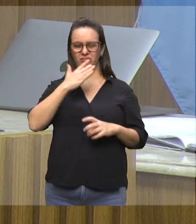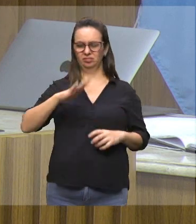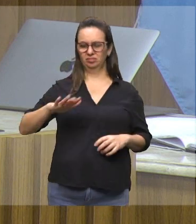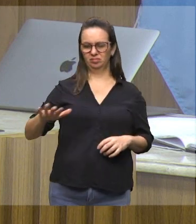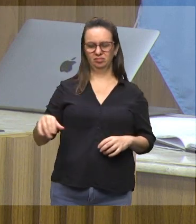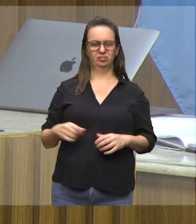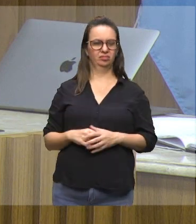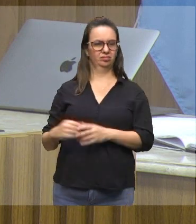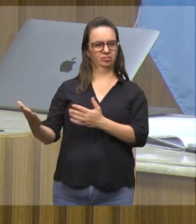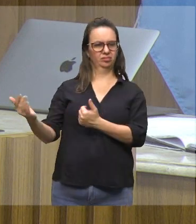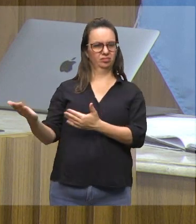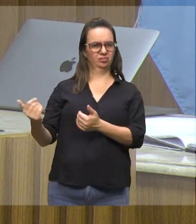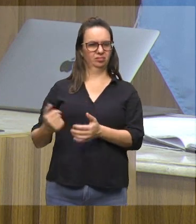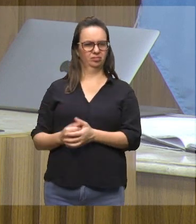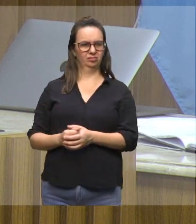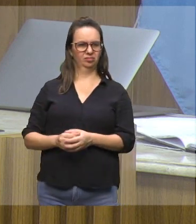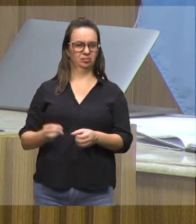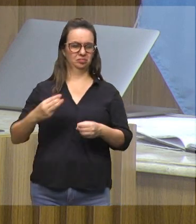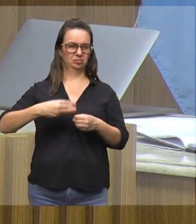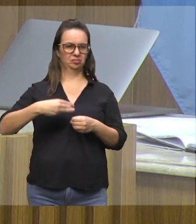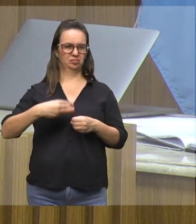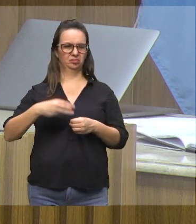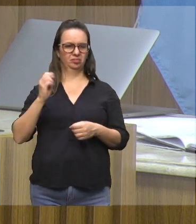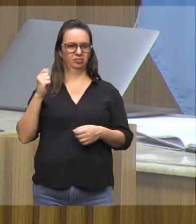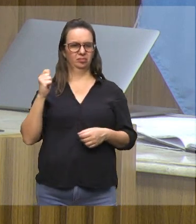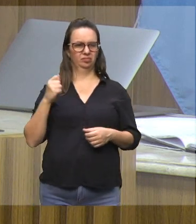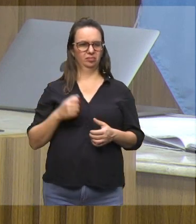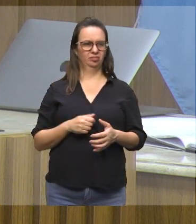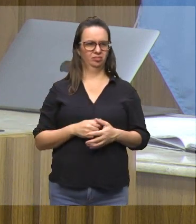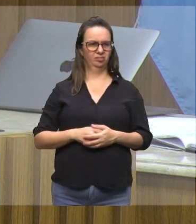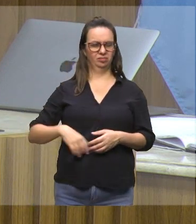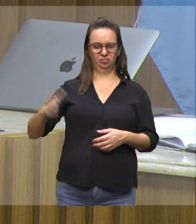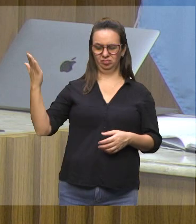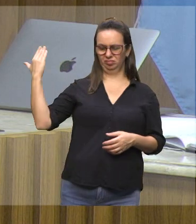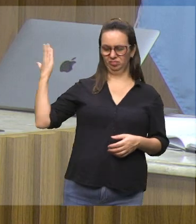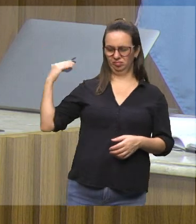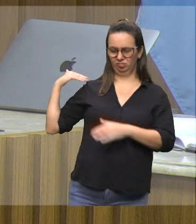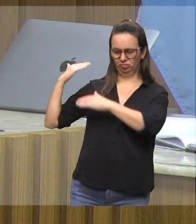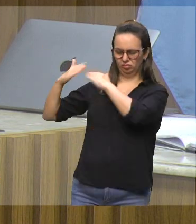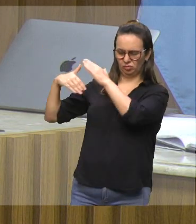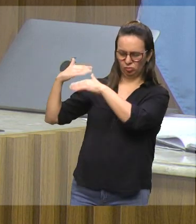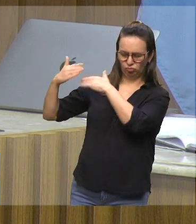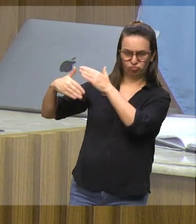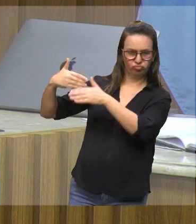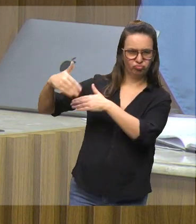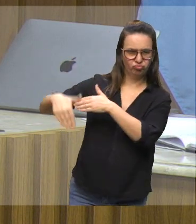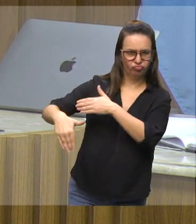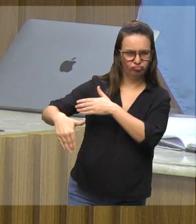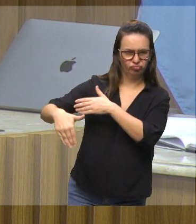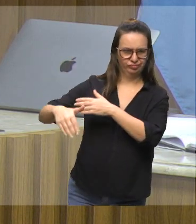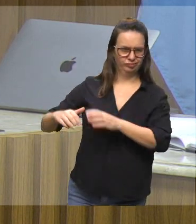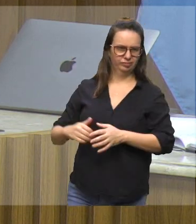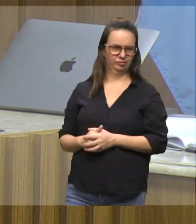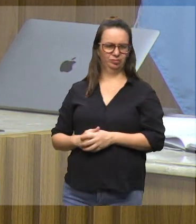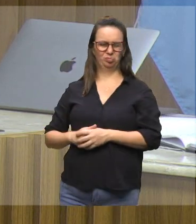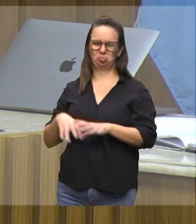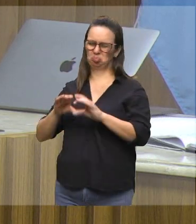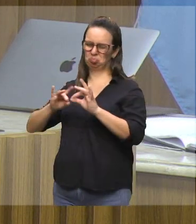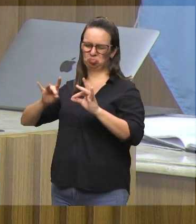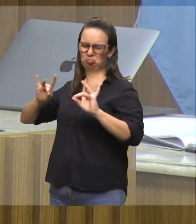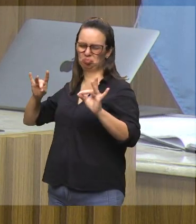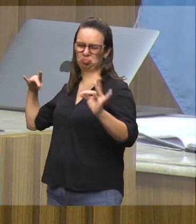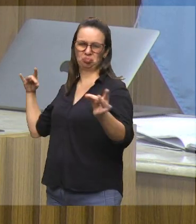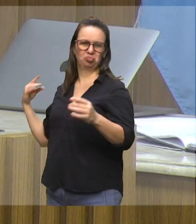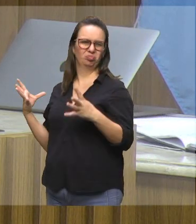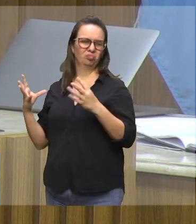Assis. E de lá para cá, vereador Zé Gotinha, a trajetória foi longa, de muito trabalho,